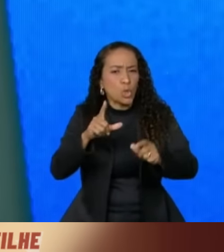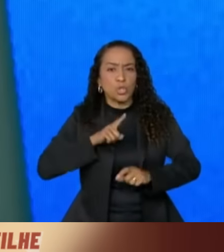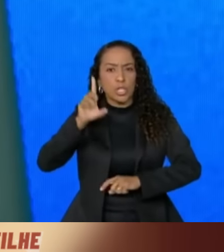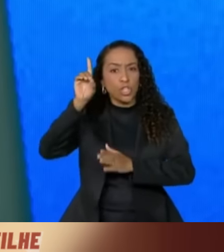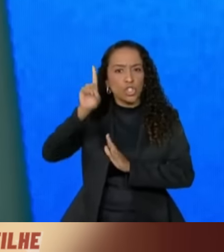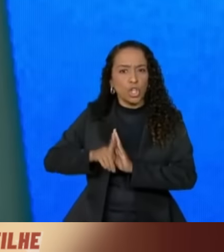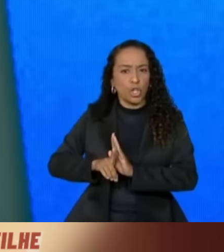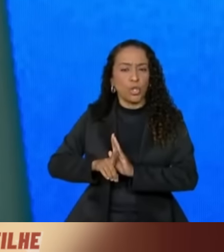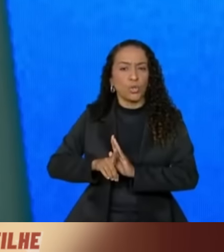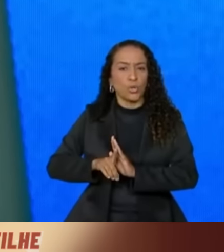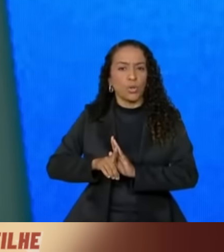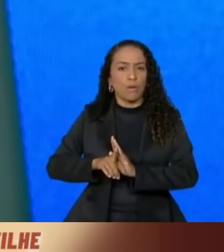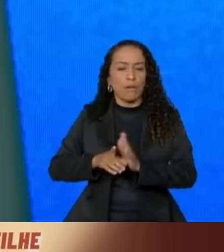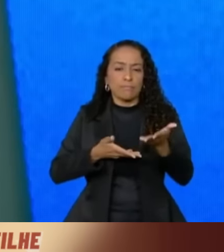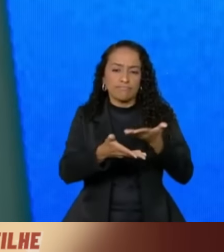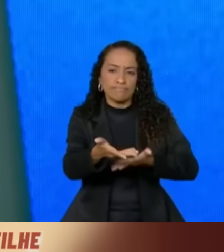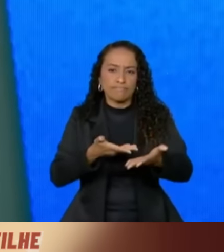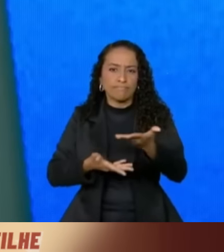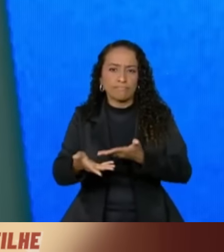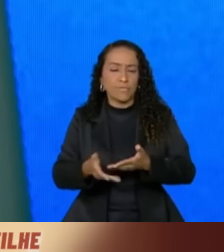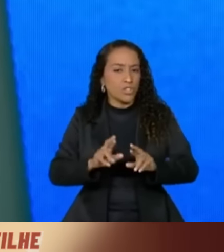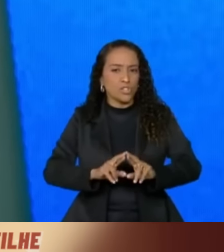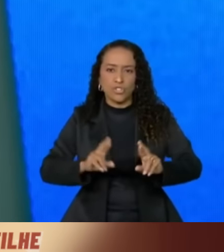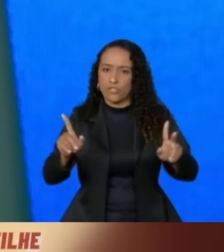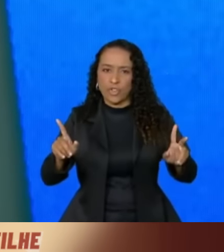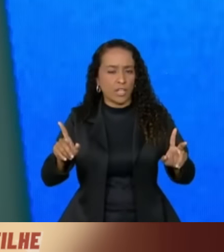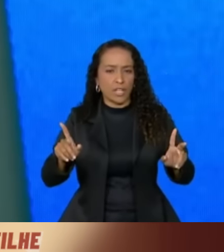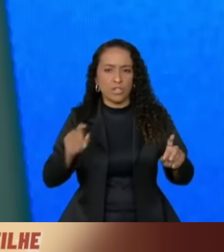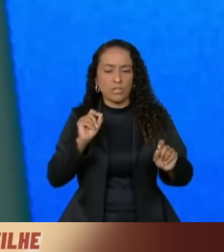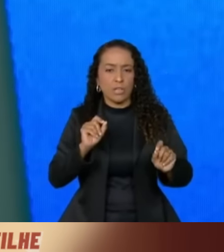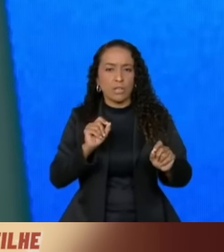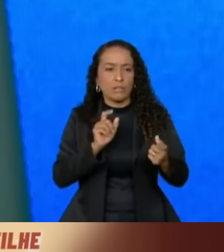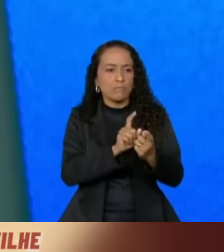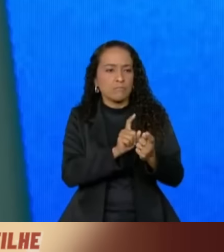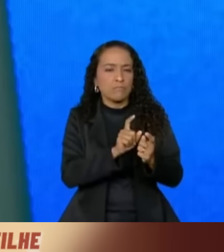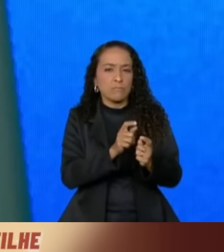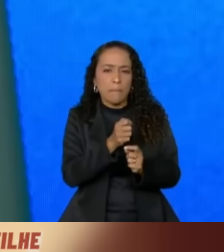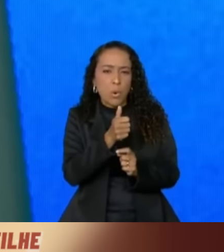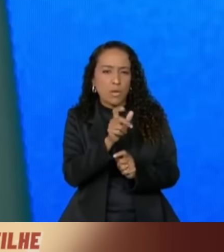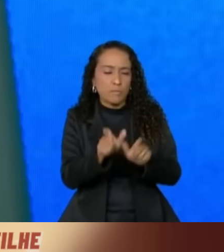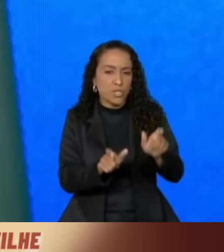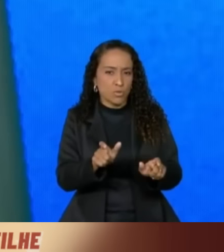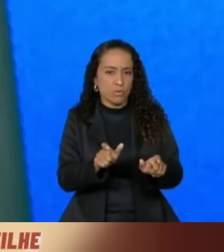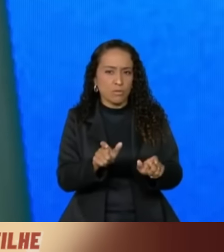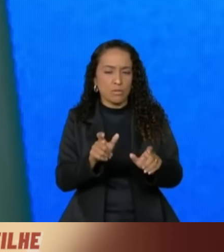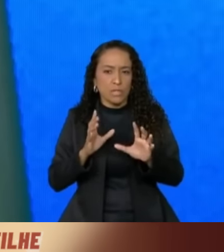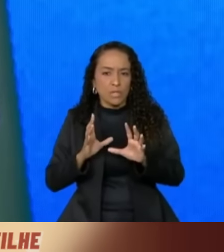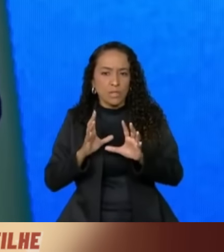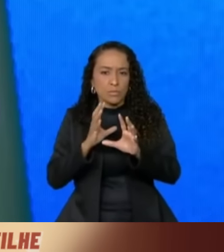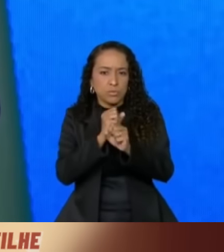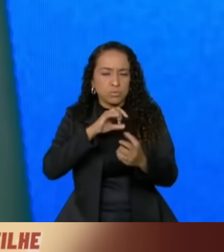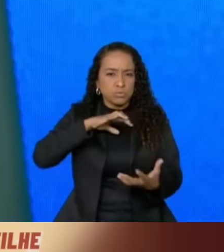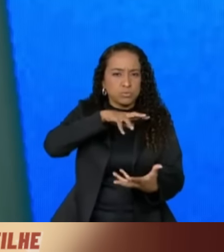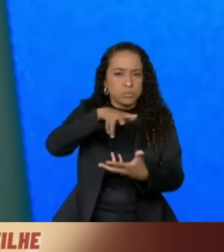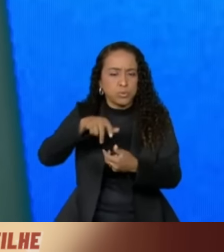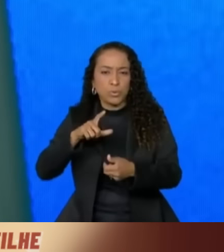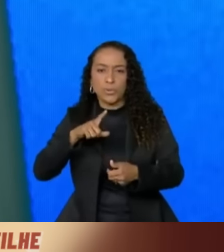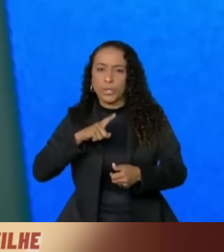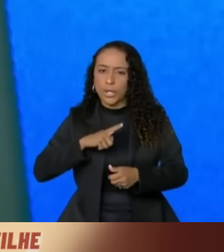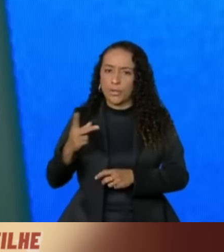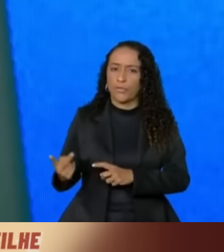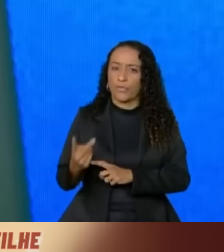direito, o tratamento não é igual àquele que você atende meia dúzia de pessoas. A universalização, ela tem um preço.